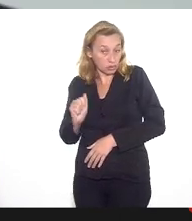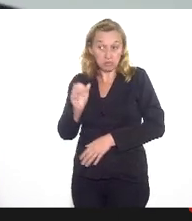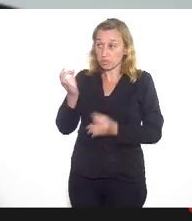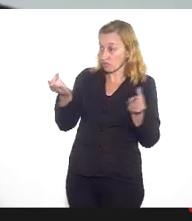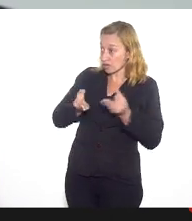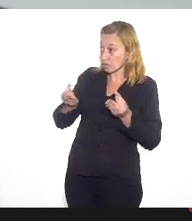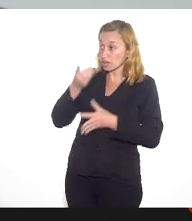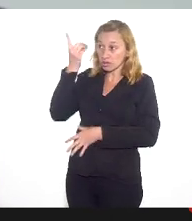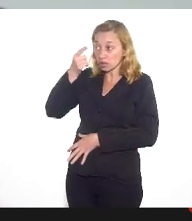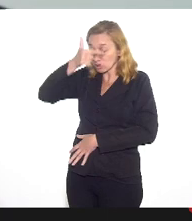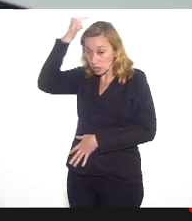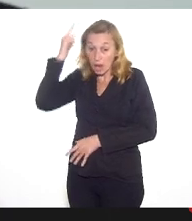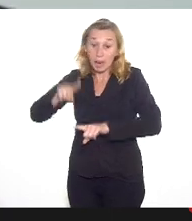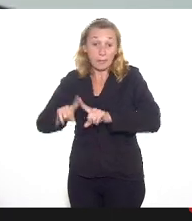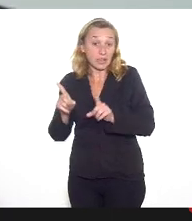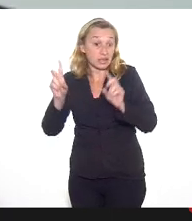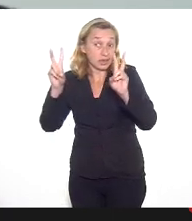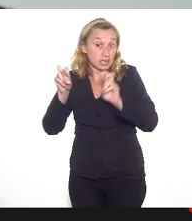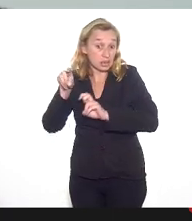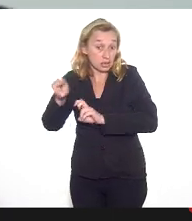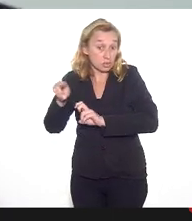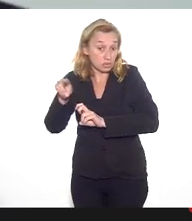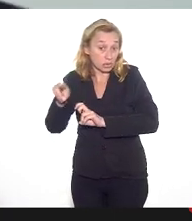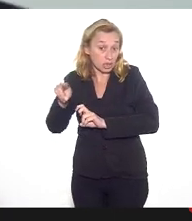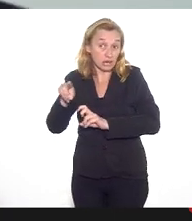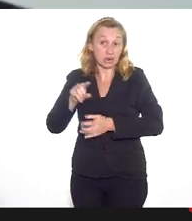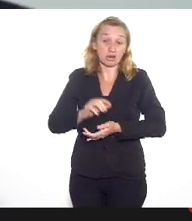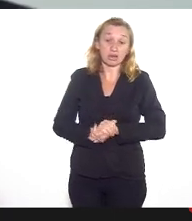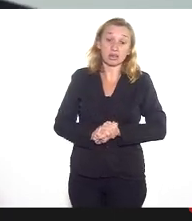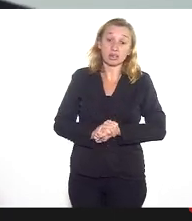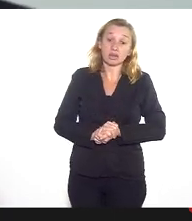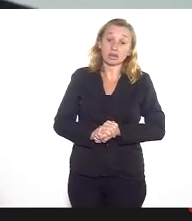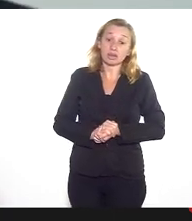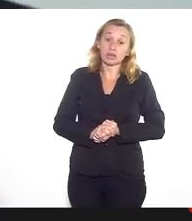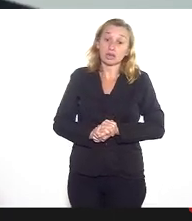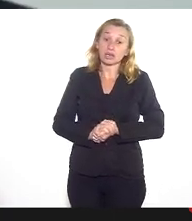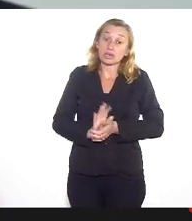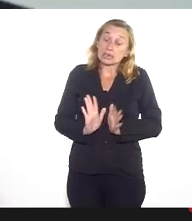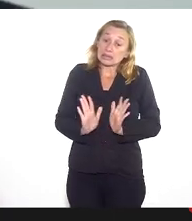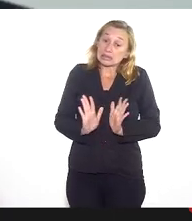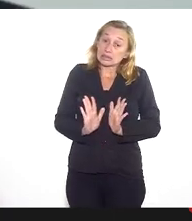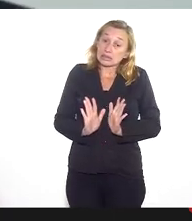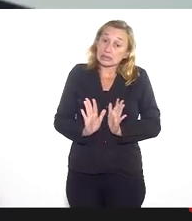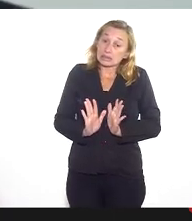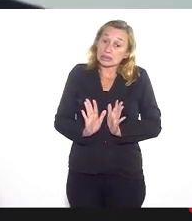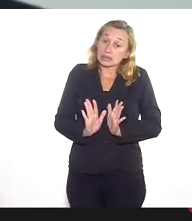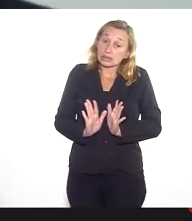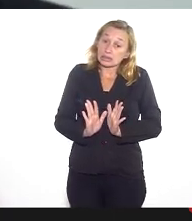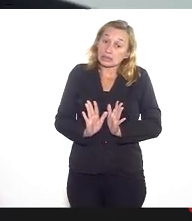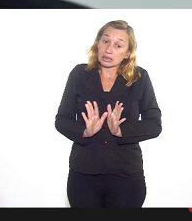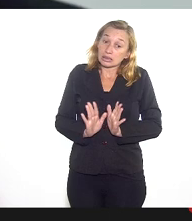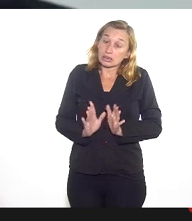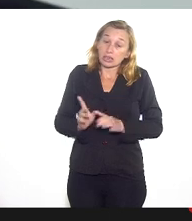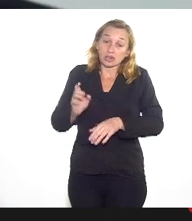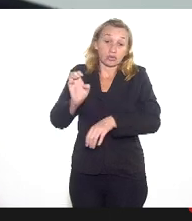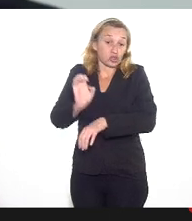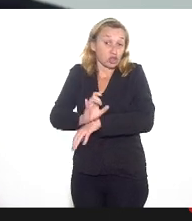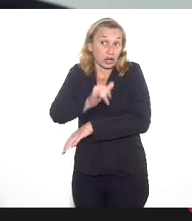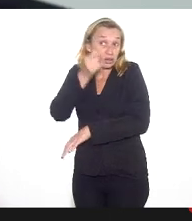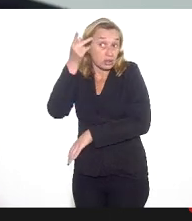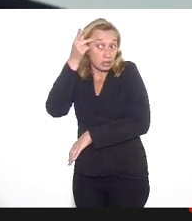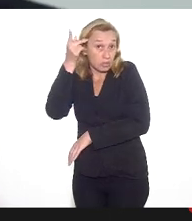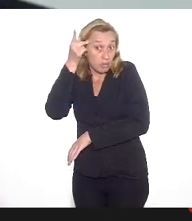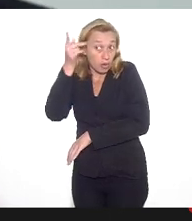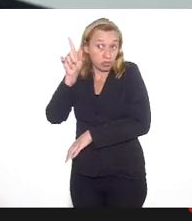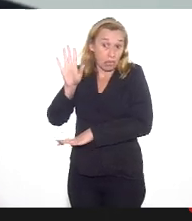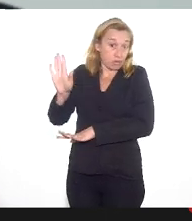Mas, nesse caso, é uma concessão que se encontra no estado de São Paulo, em águas do